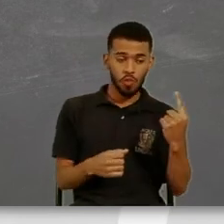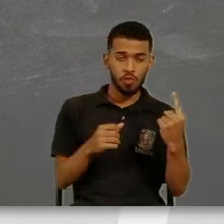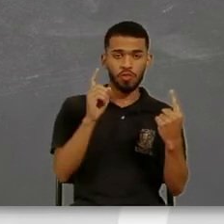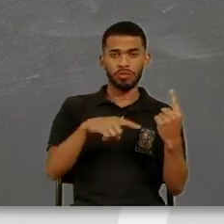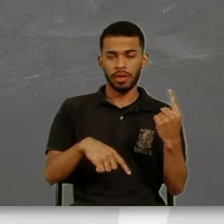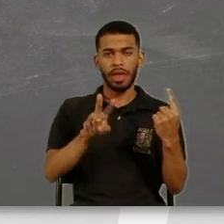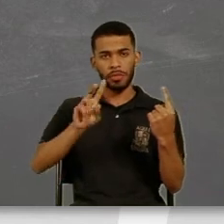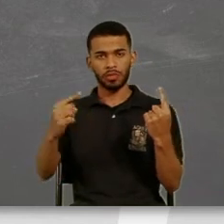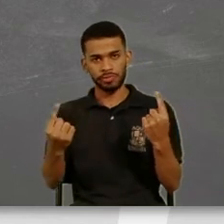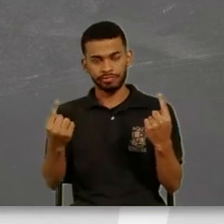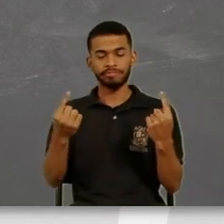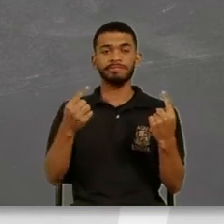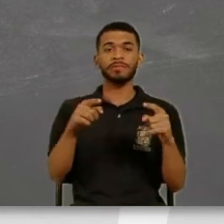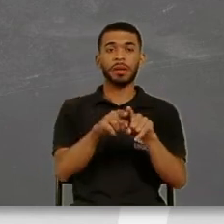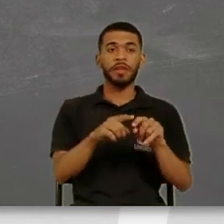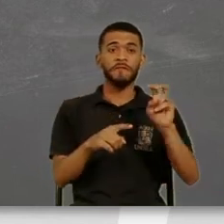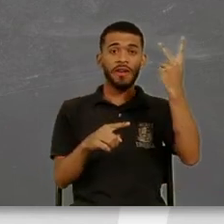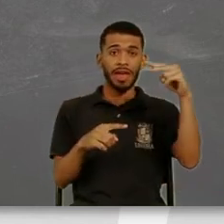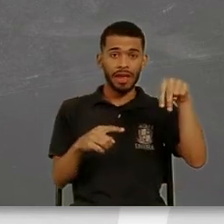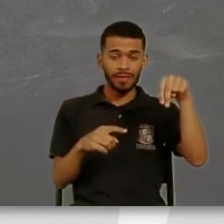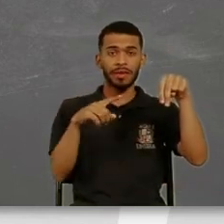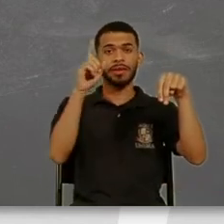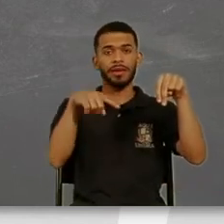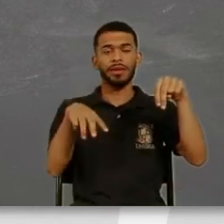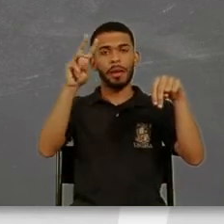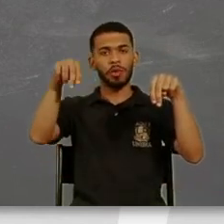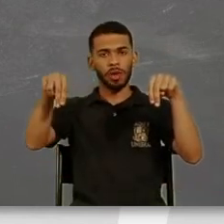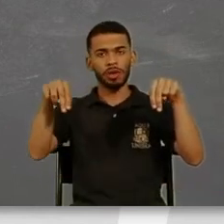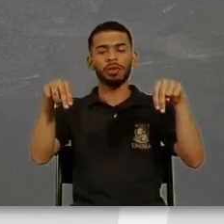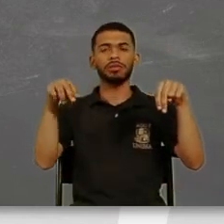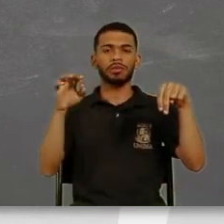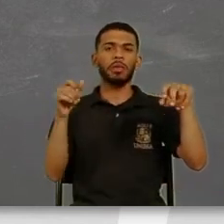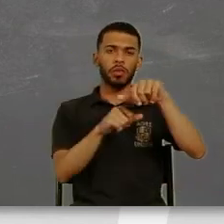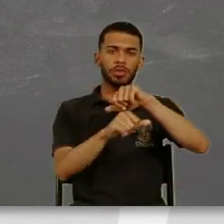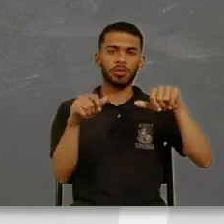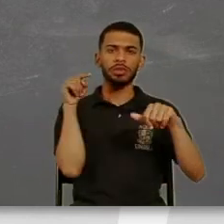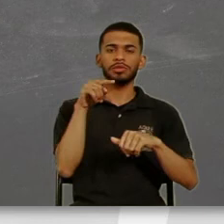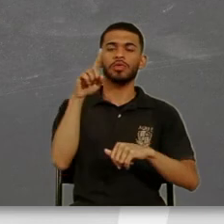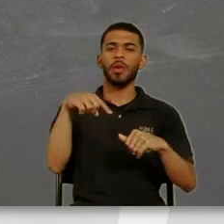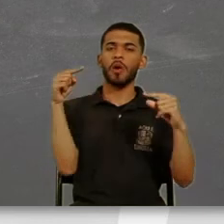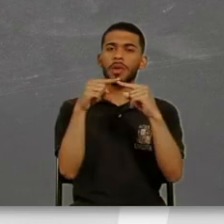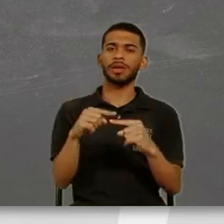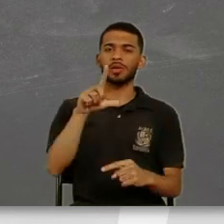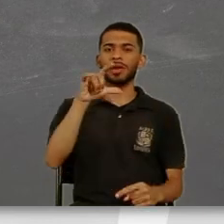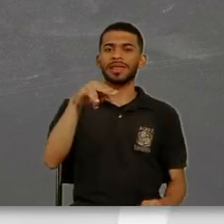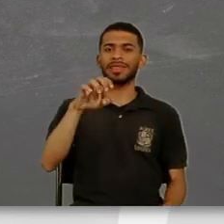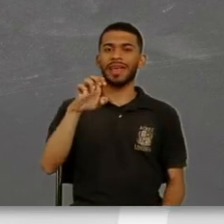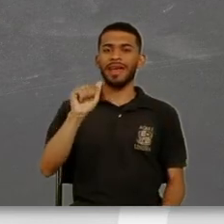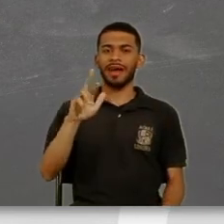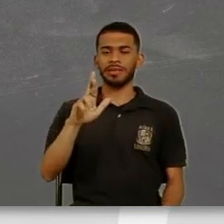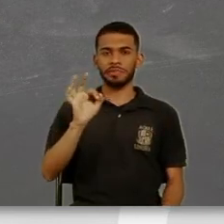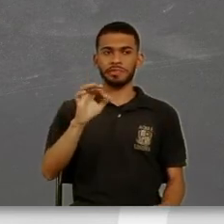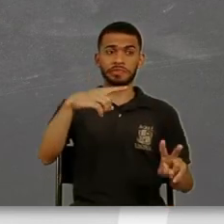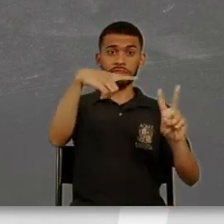W1, transformação aplicada em Vn vai ser igual a Wn, e isso vai ser dado como uma combinação linear. O vetor